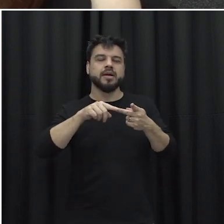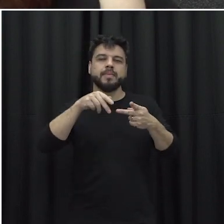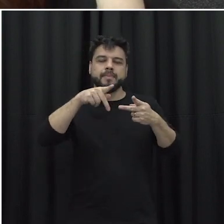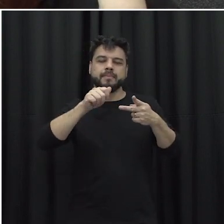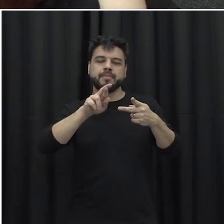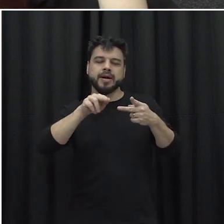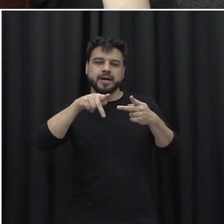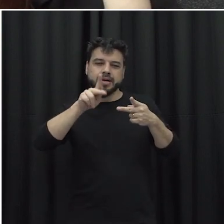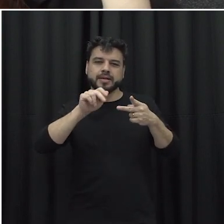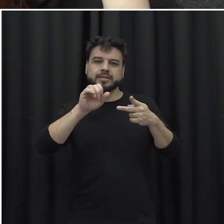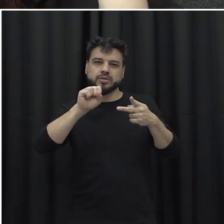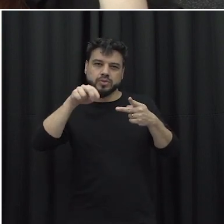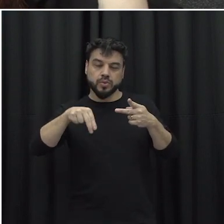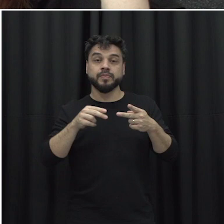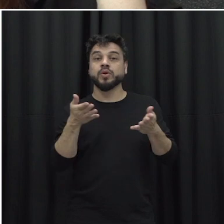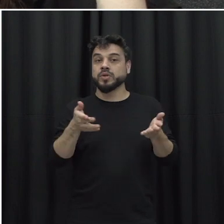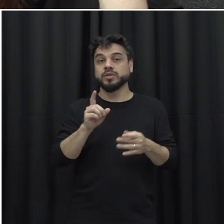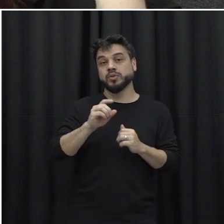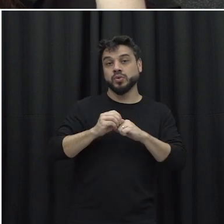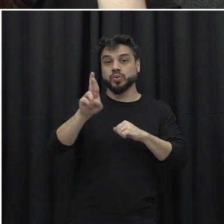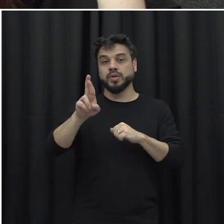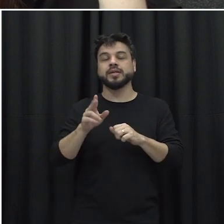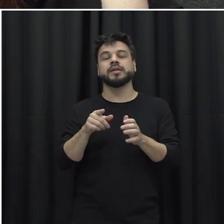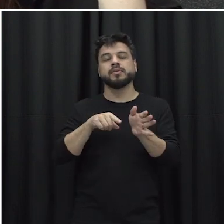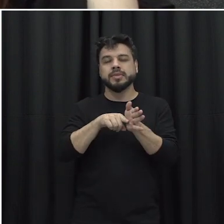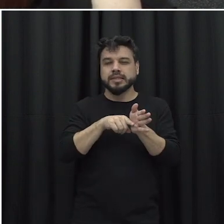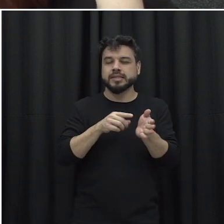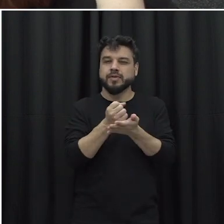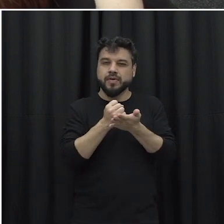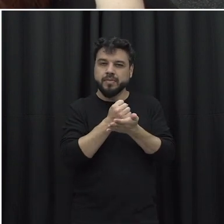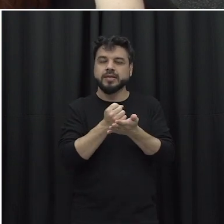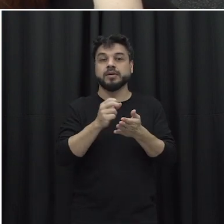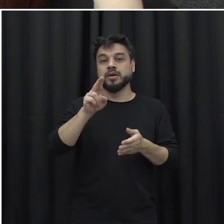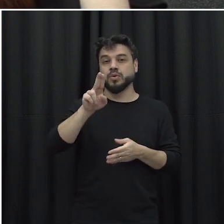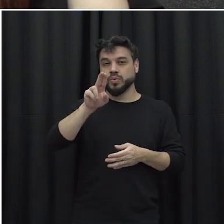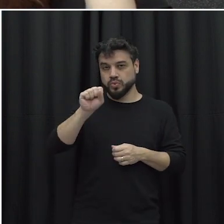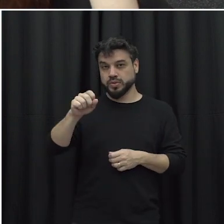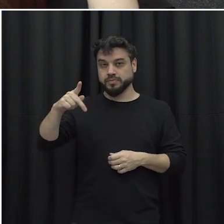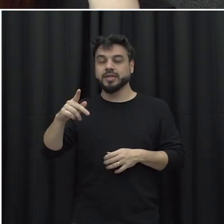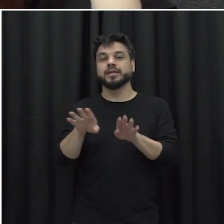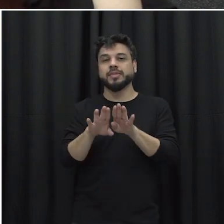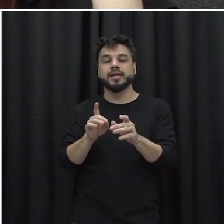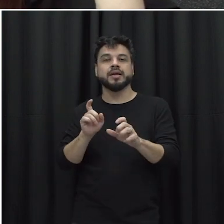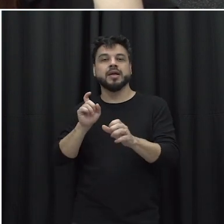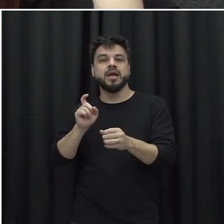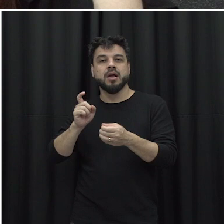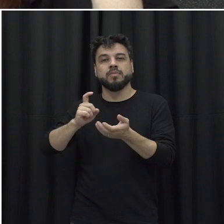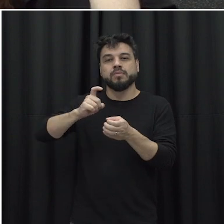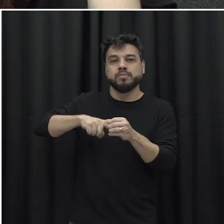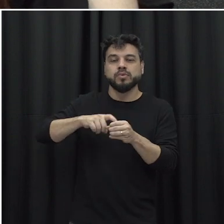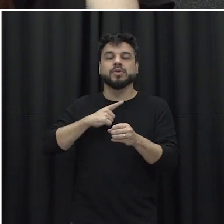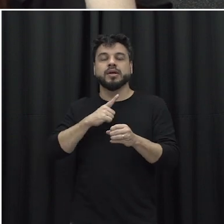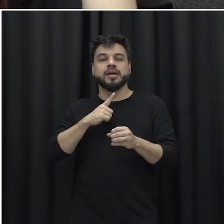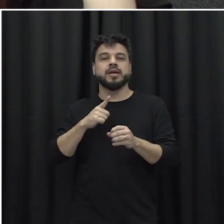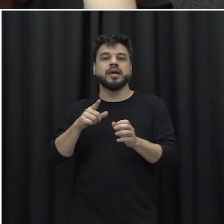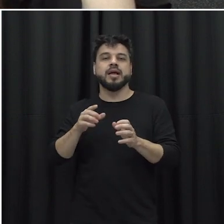eu sou doutoranda no programa de farmacologia pela UFSC, e também eu sou sócia de uma empresa que trabalha hoje com pesquisa